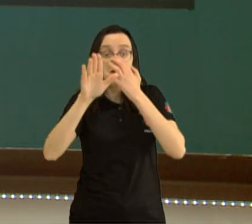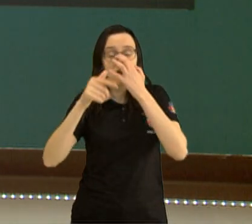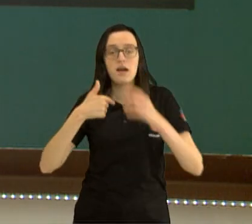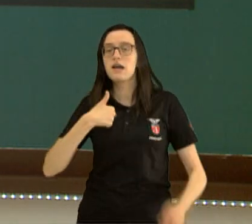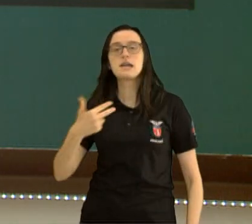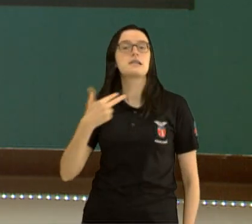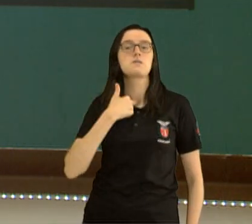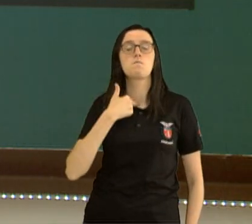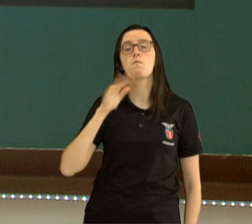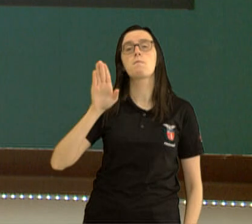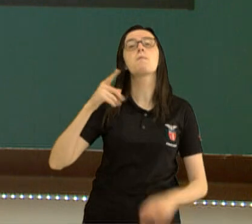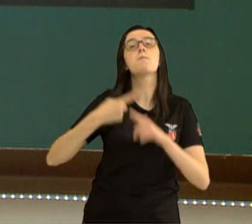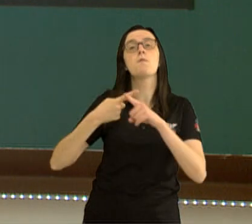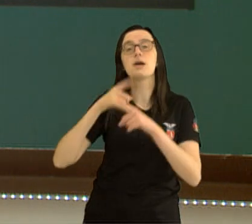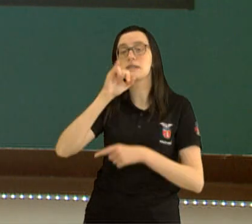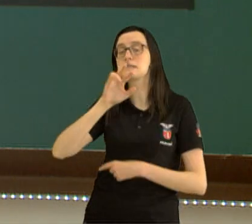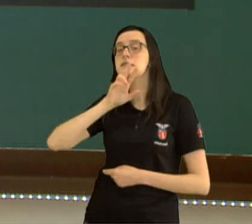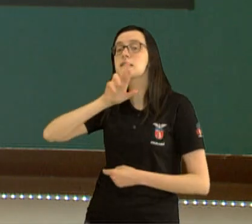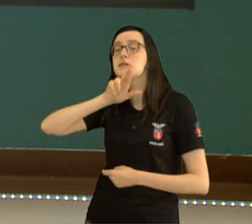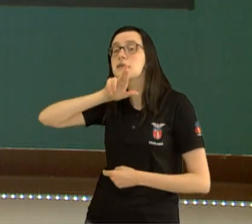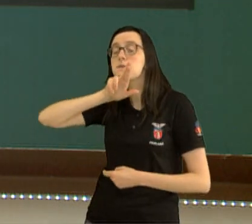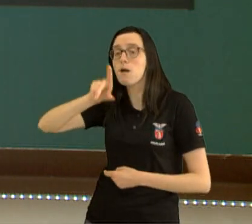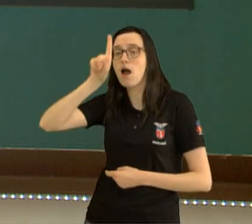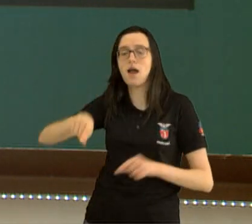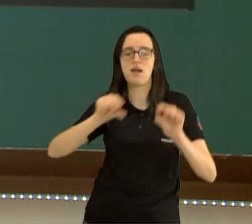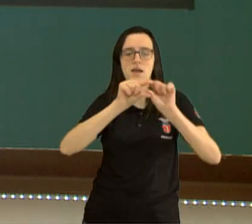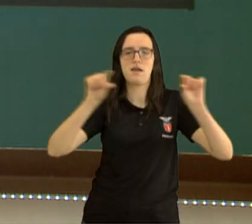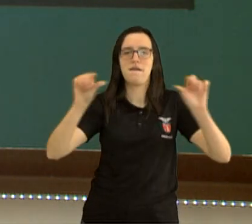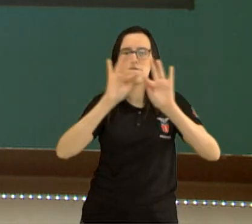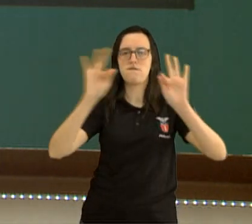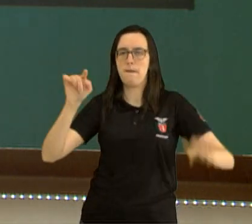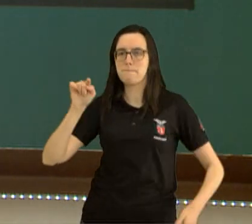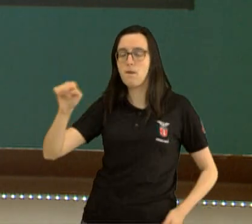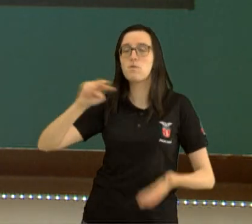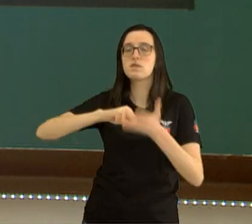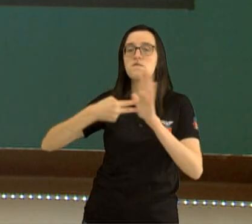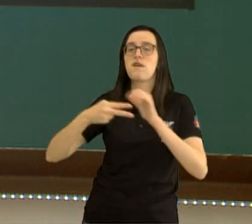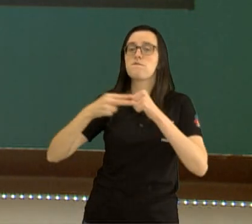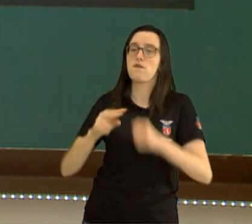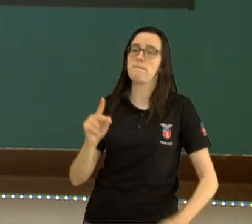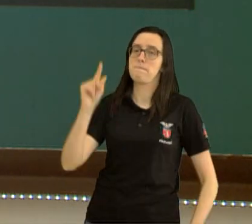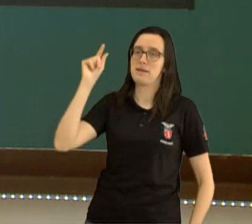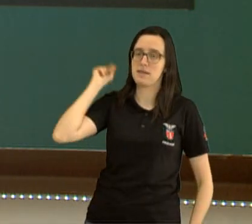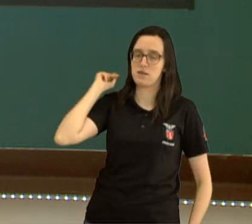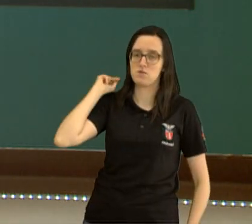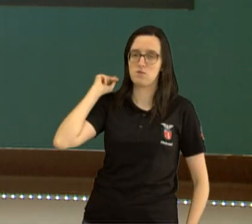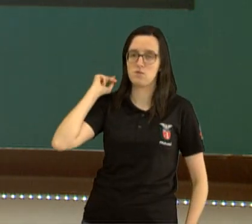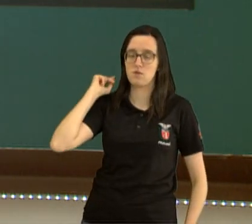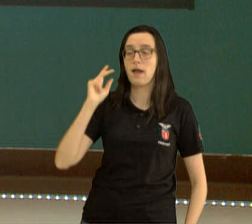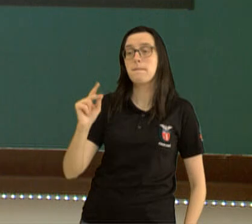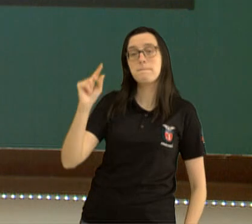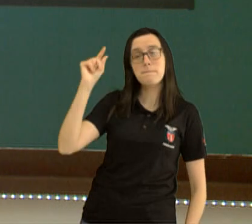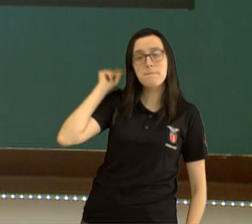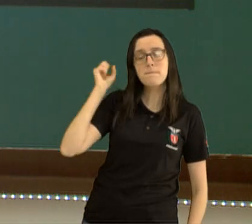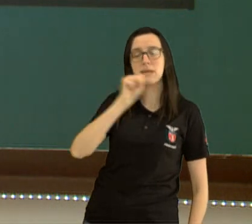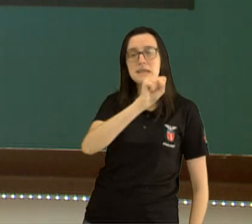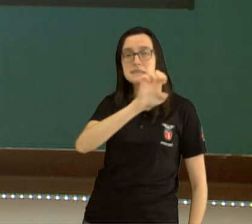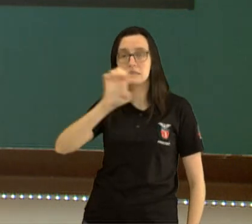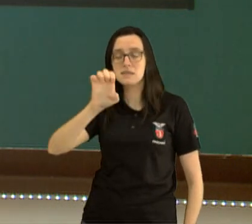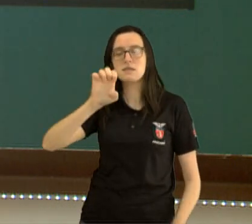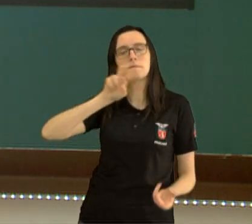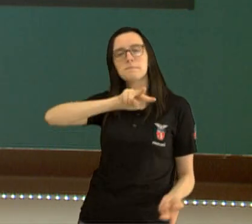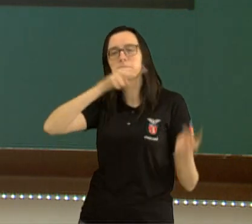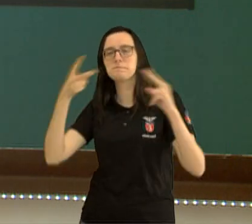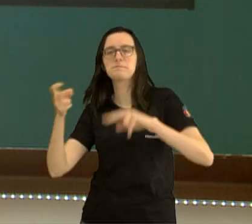pode ser a letra B, porque se é uma resposta afirmativa, conjuga o verbo no passado. E no caso aqui, o passado do verbo see é